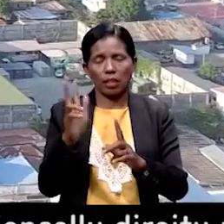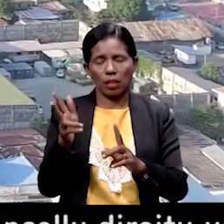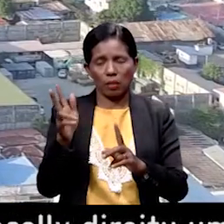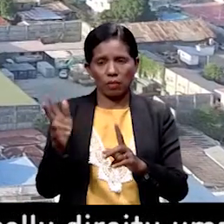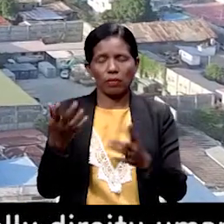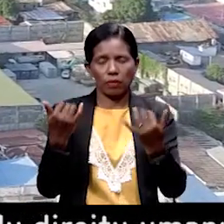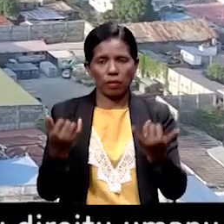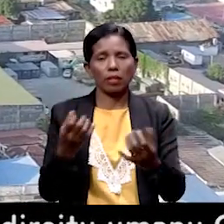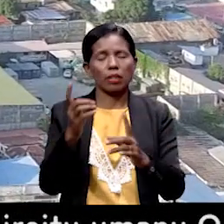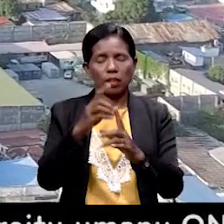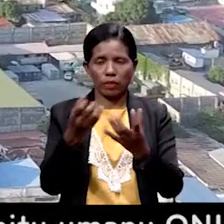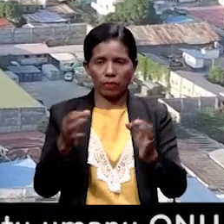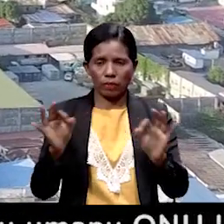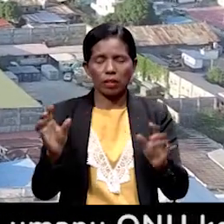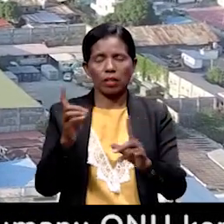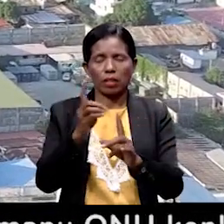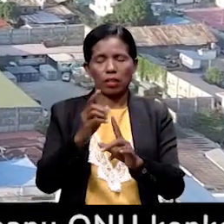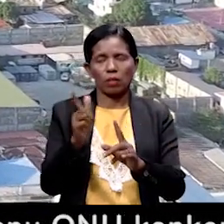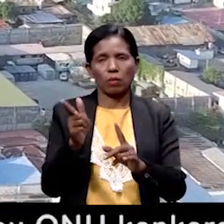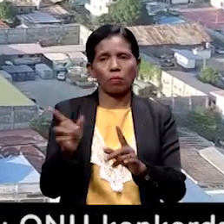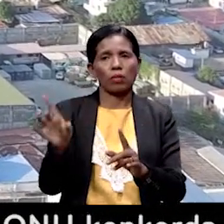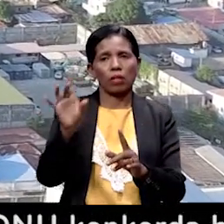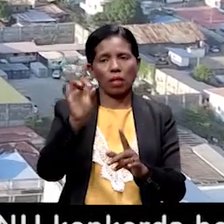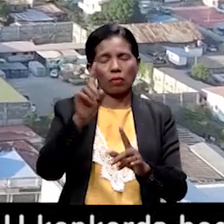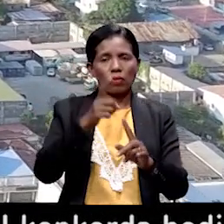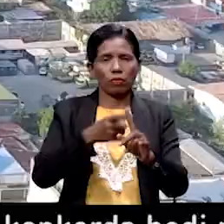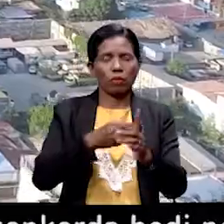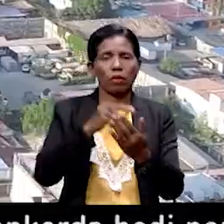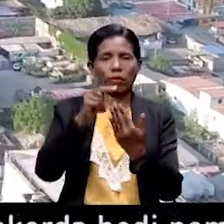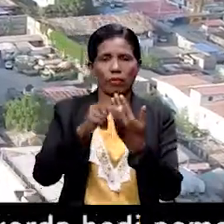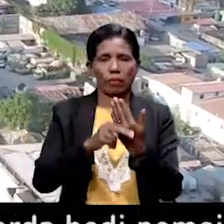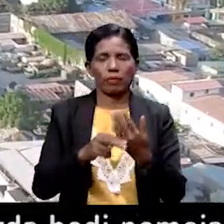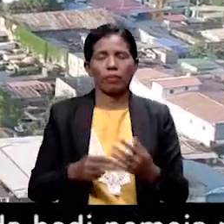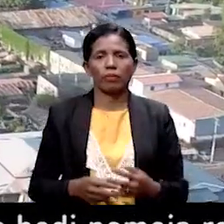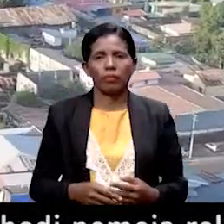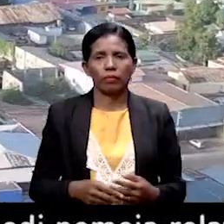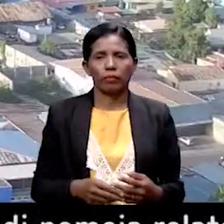no se remate lorong ronu resinvalu fulan novembro. Agustino da Costa, Ferdi Soares, GMN.